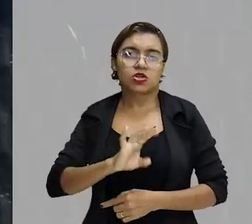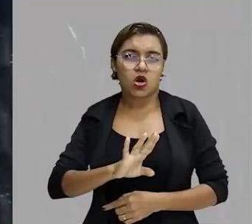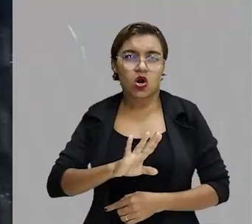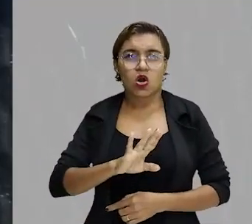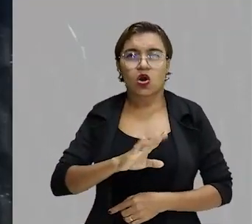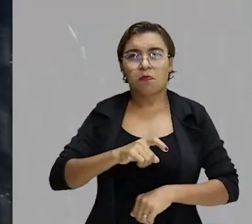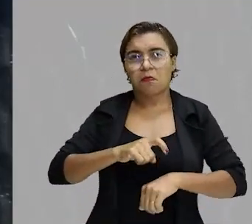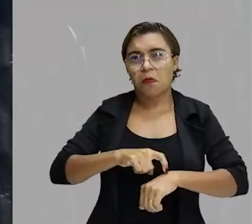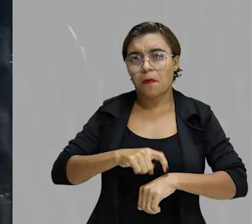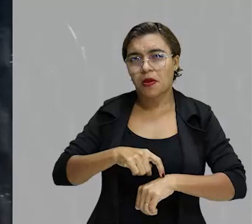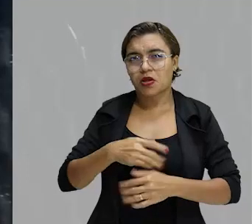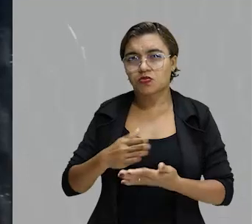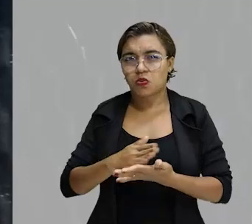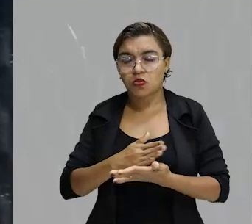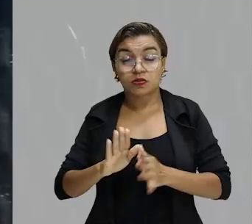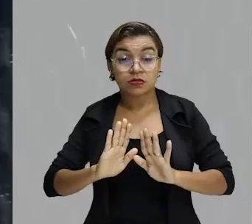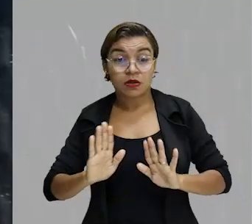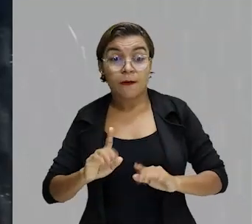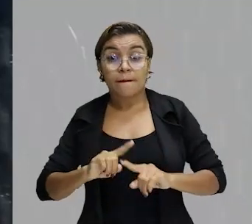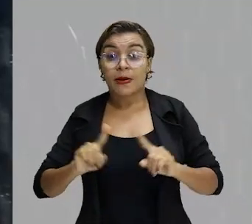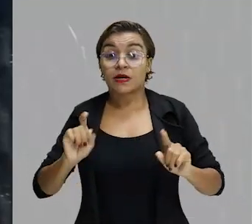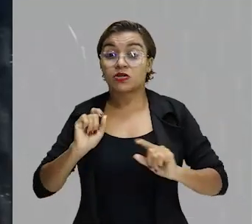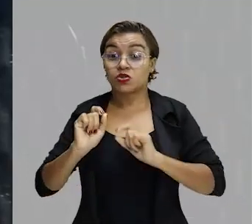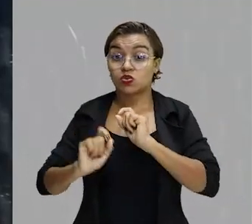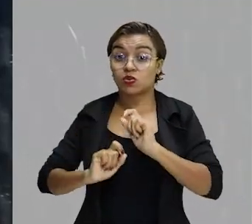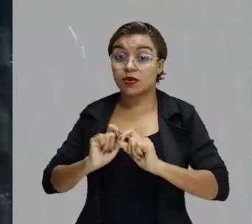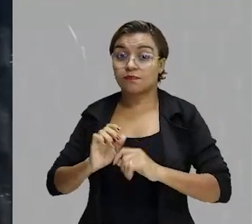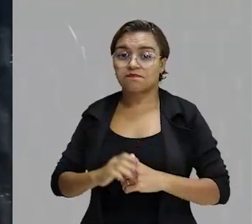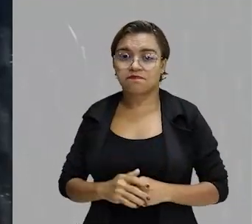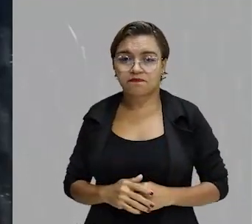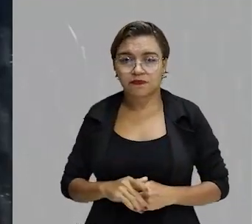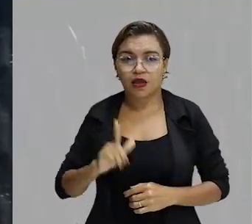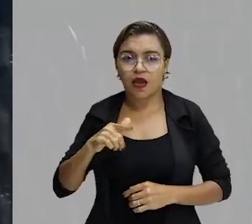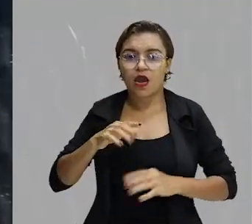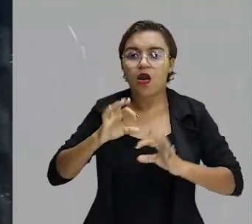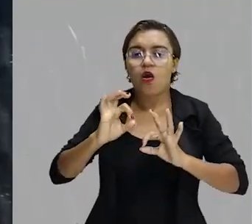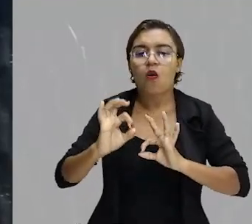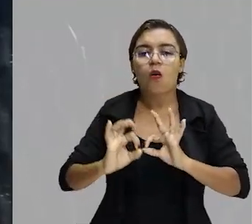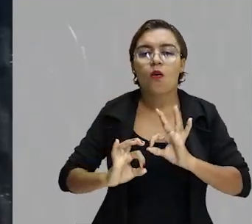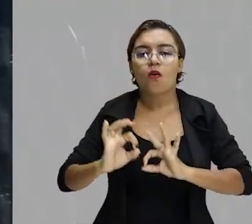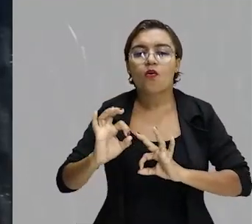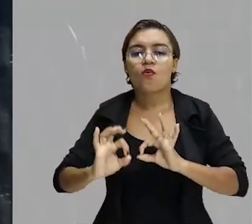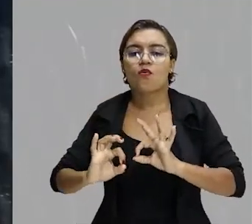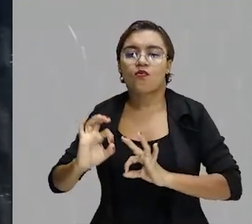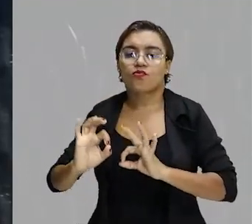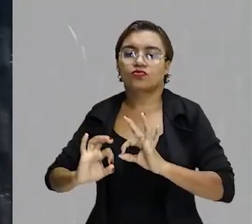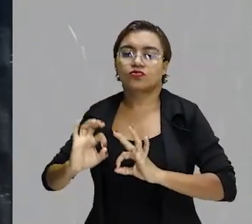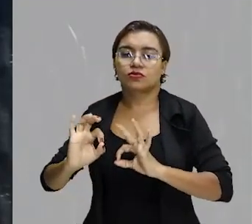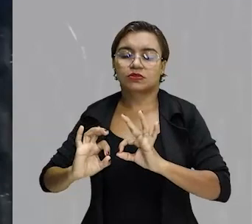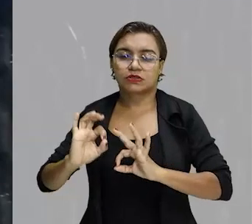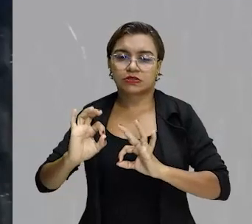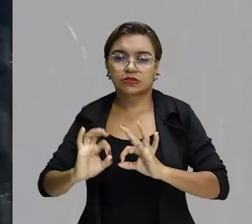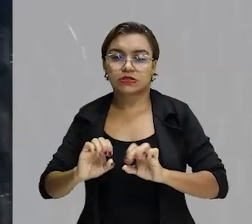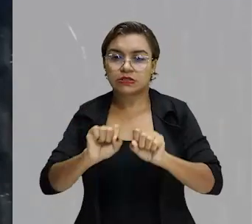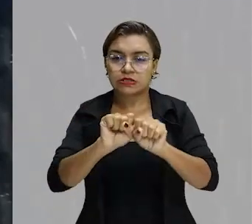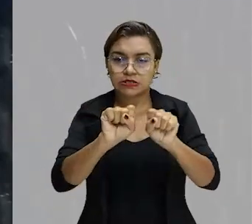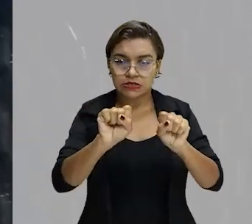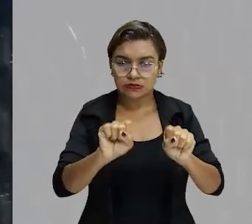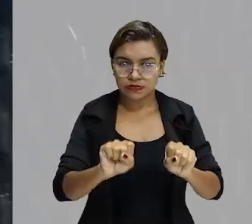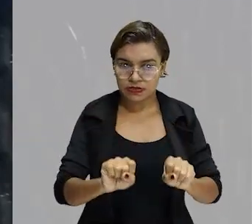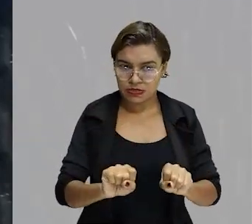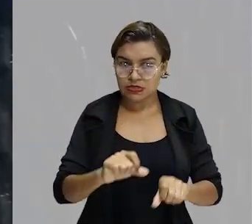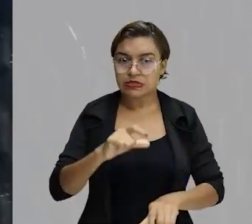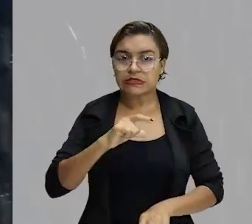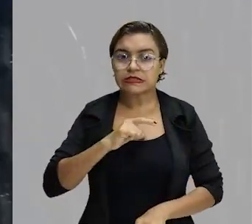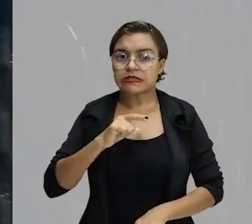quando. Mas trata-se, atenção agora, de organizações que sistematicamente, de